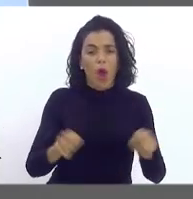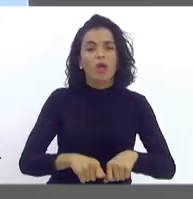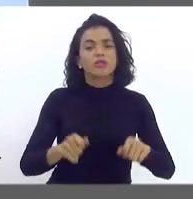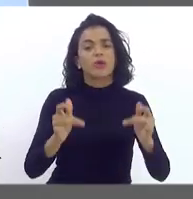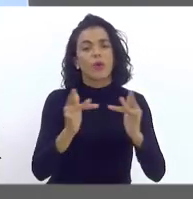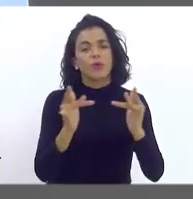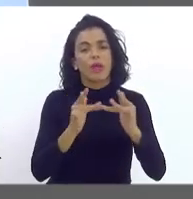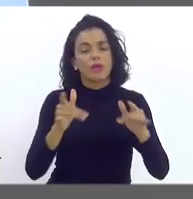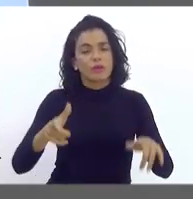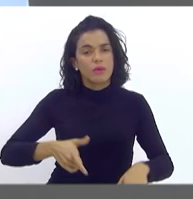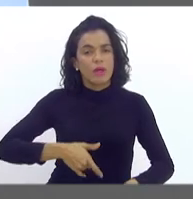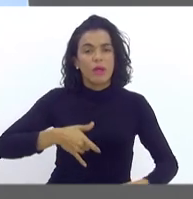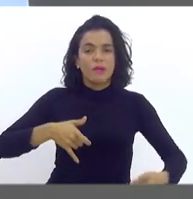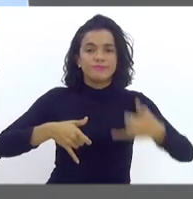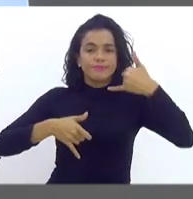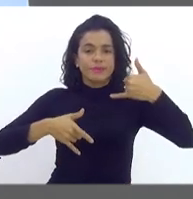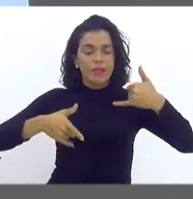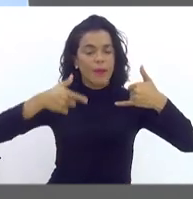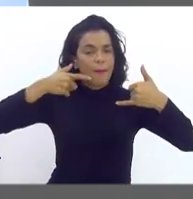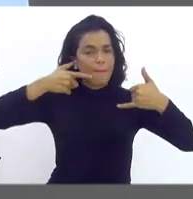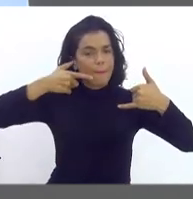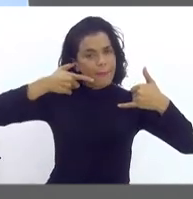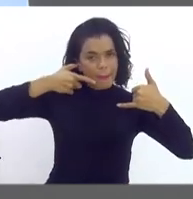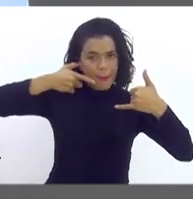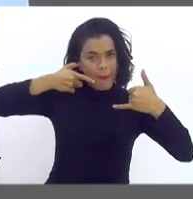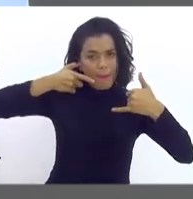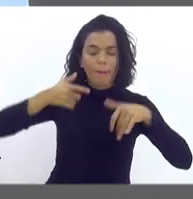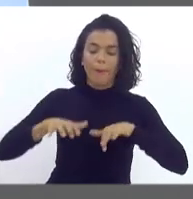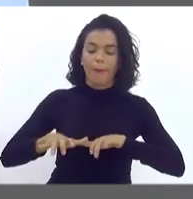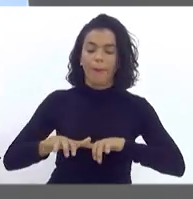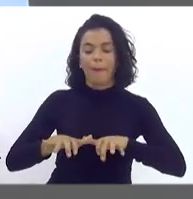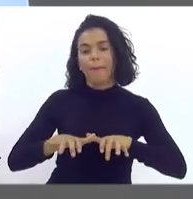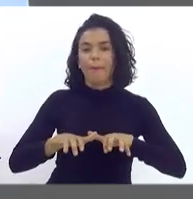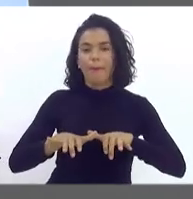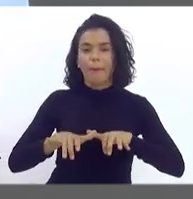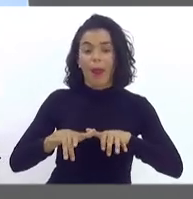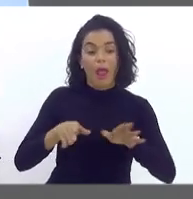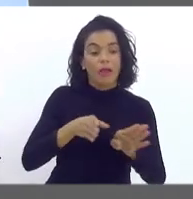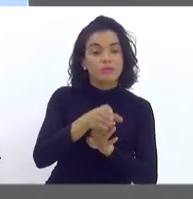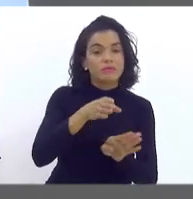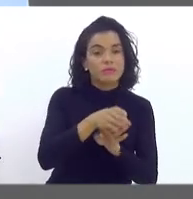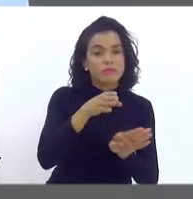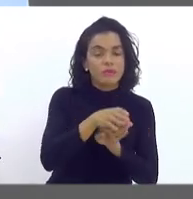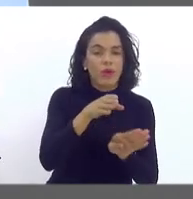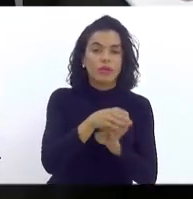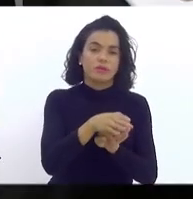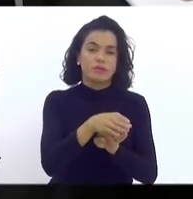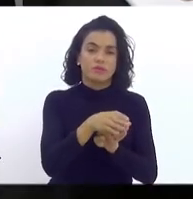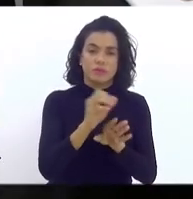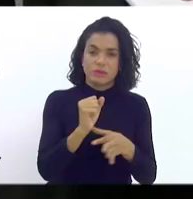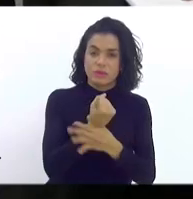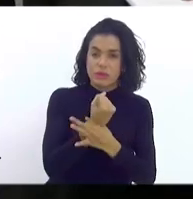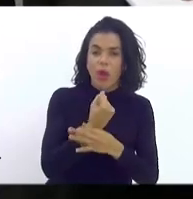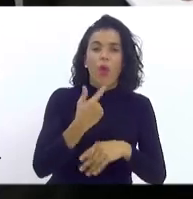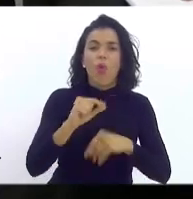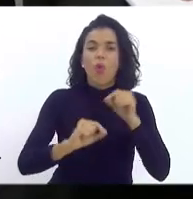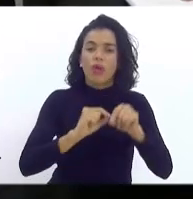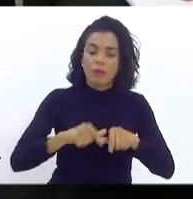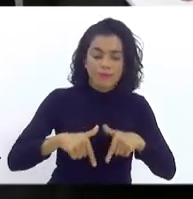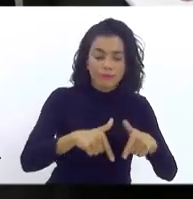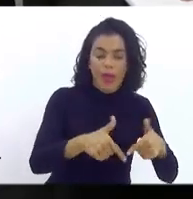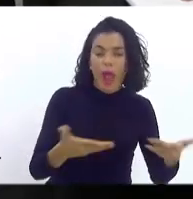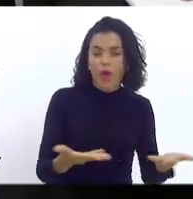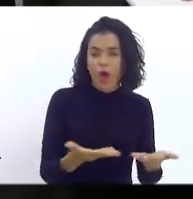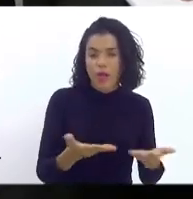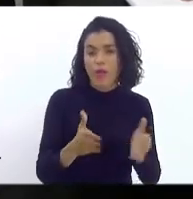com a gente e é dada toda a instrução de segurança, o que o cliente deve fazer naquele momento, e uma